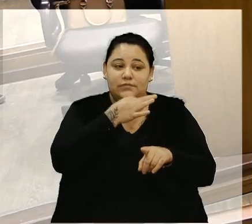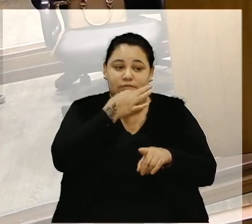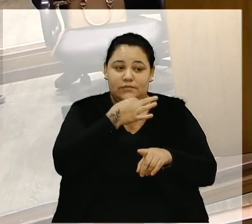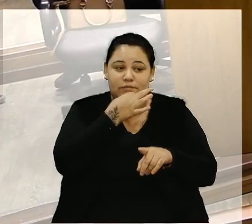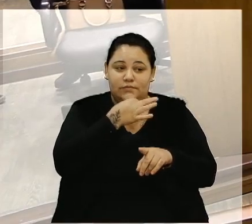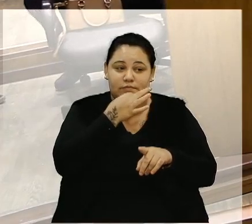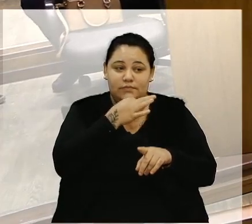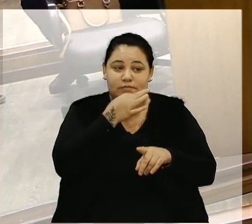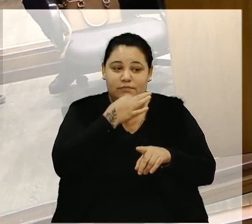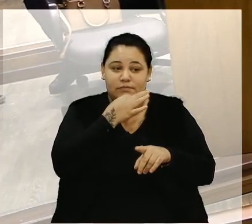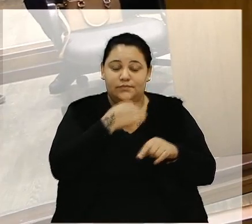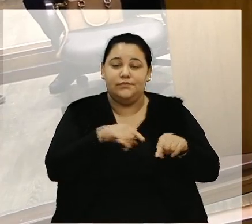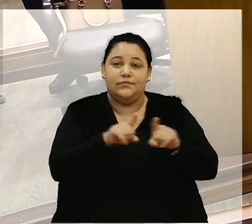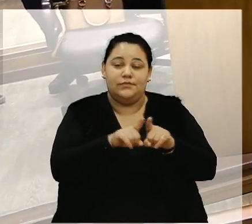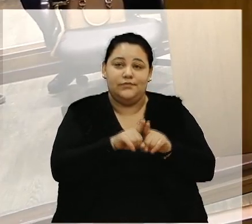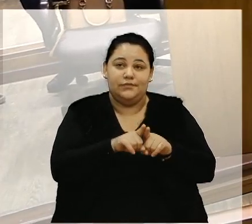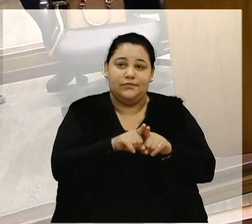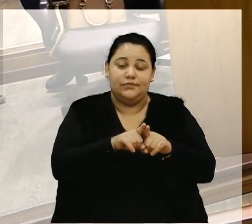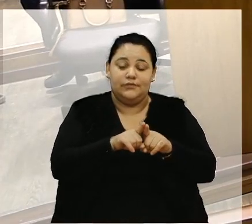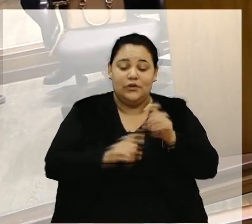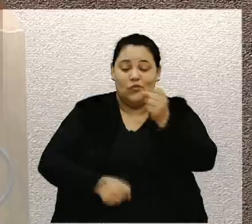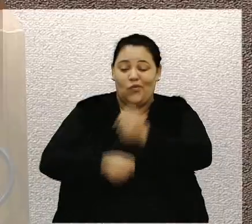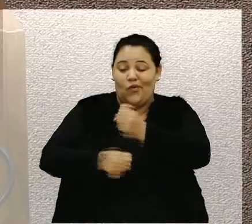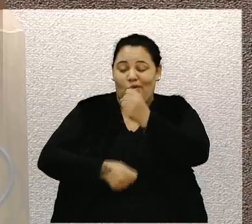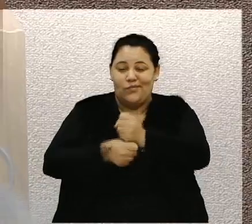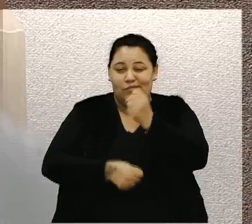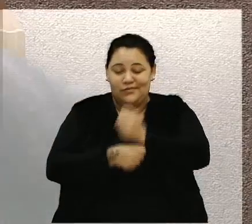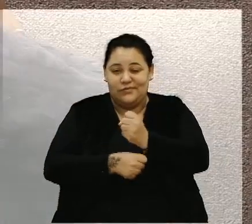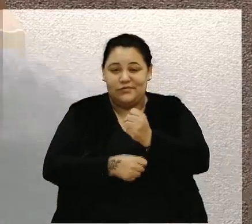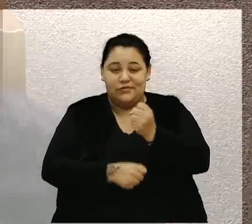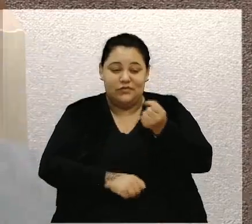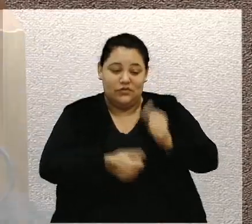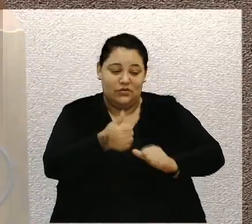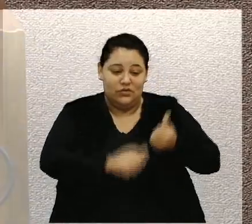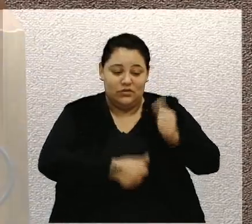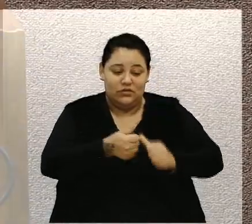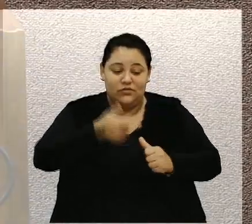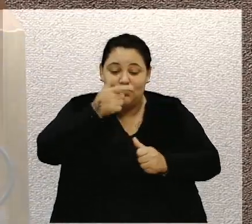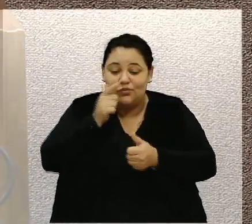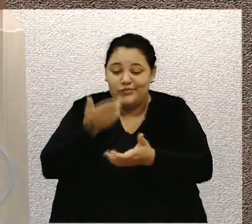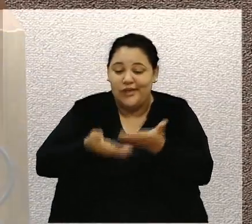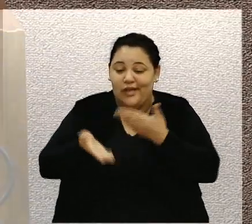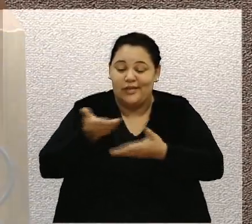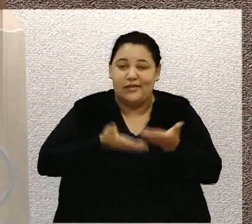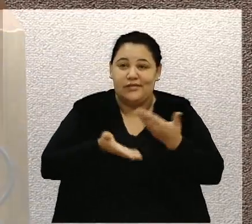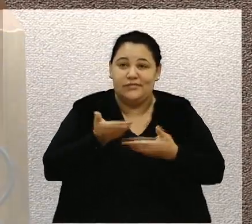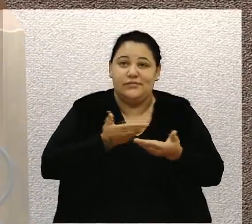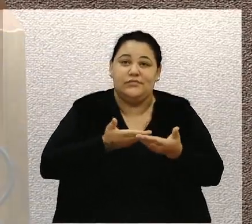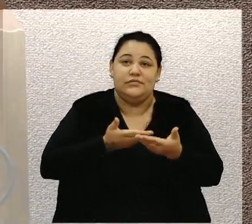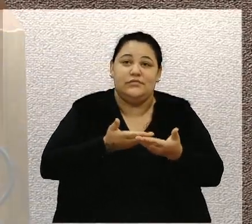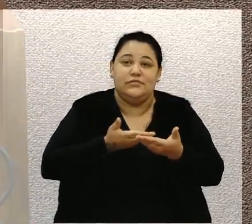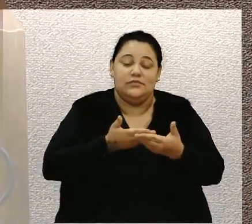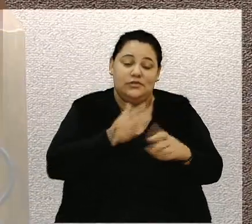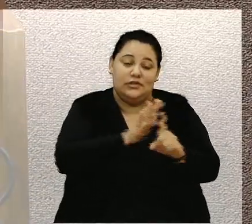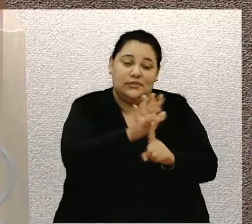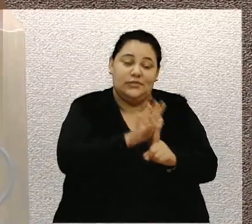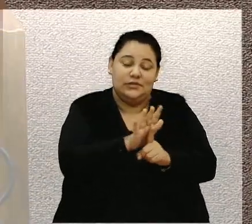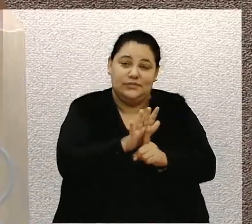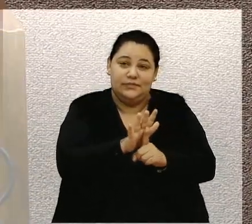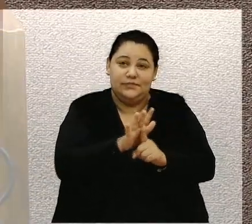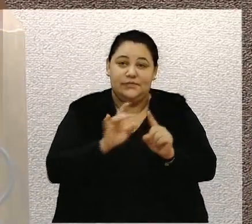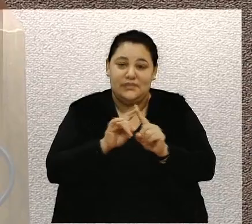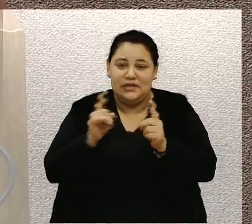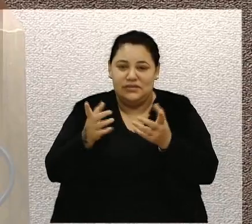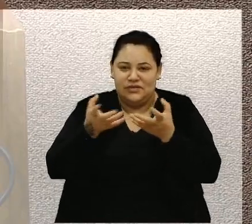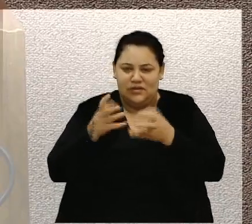A gente vê que são obras de qualidade, né, e que vai atender aí a essa demanda. Mas eu queria pegar